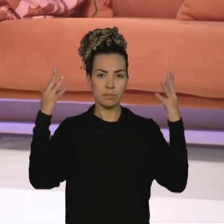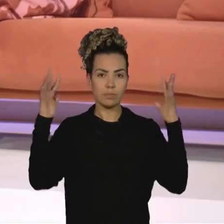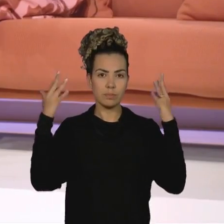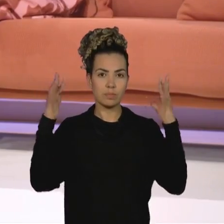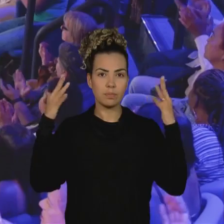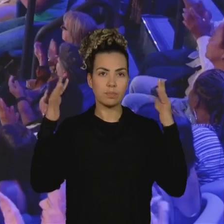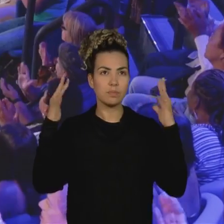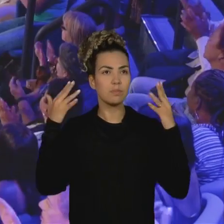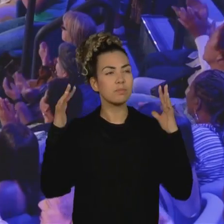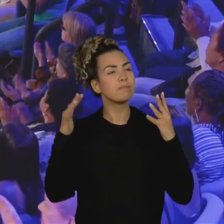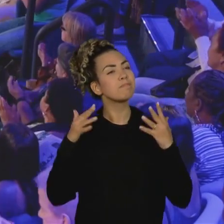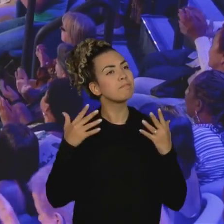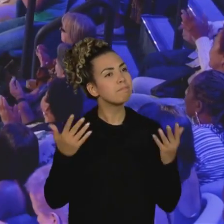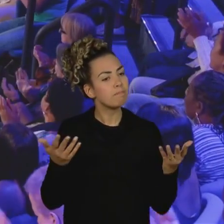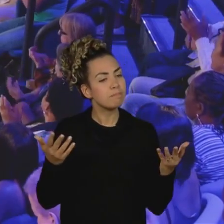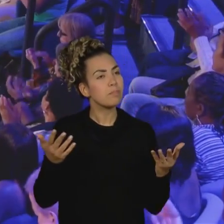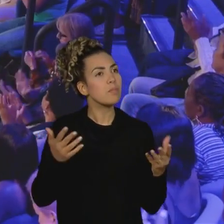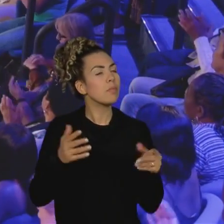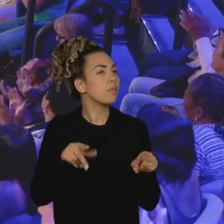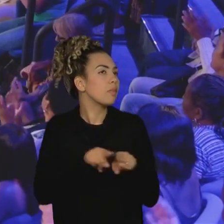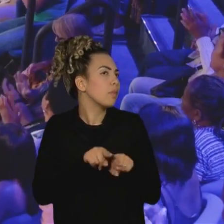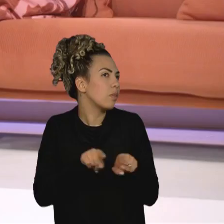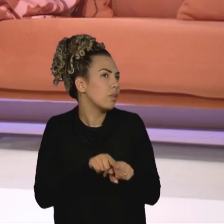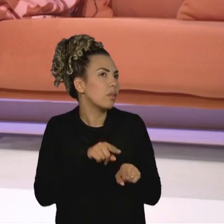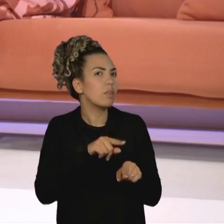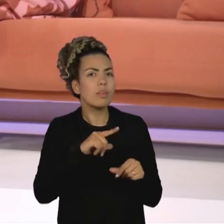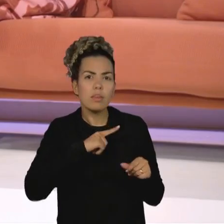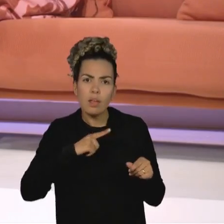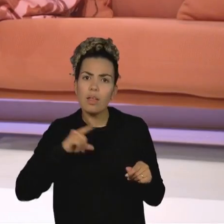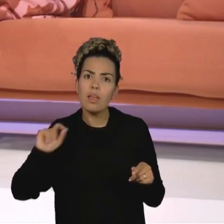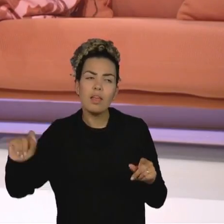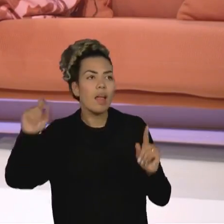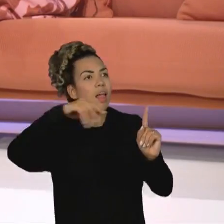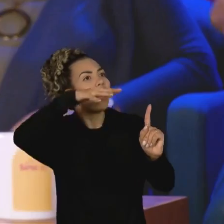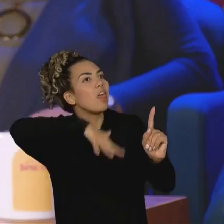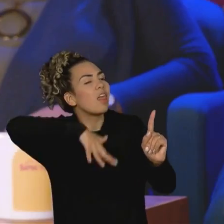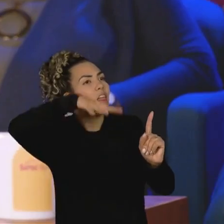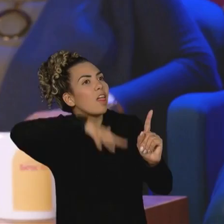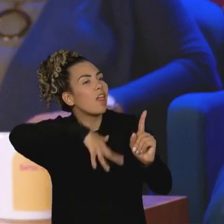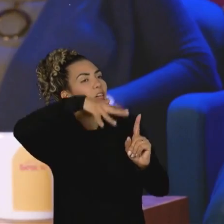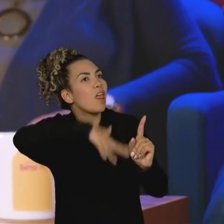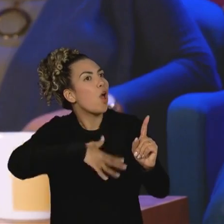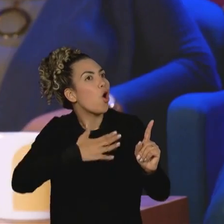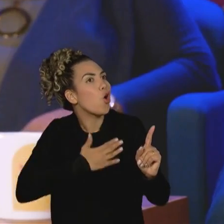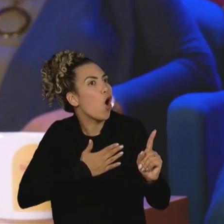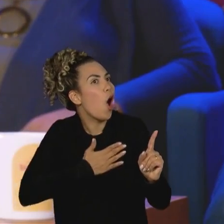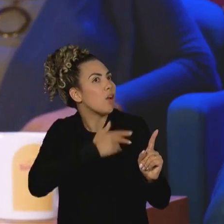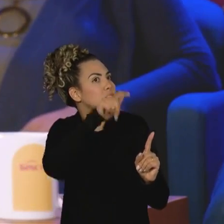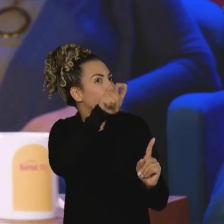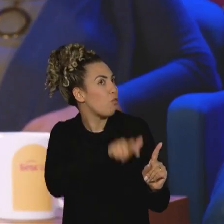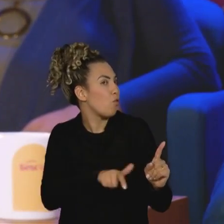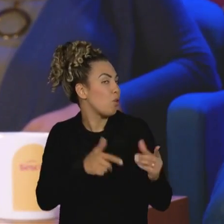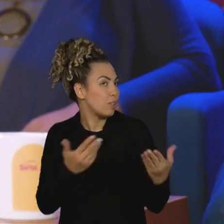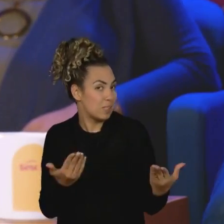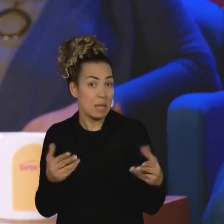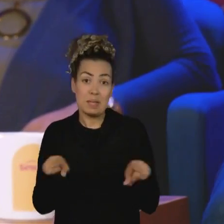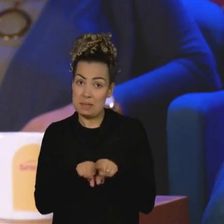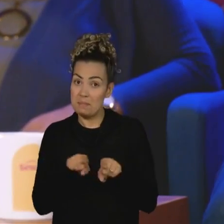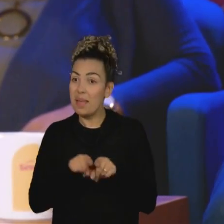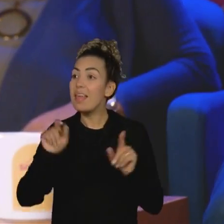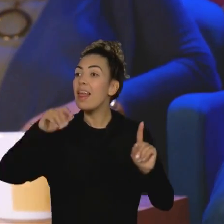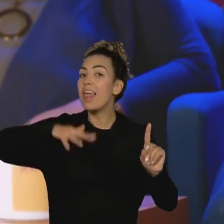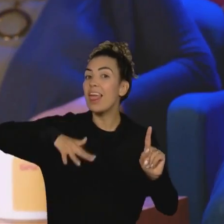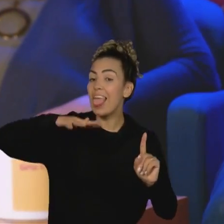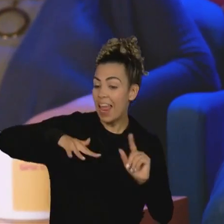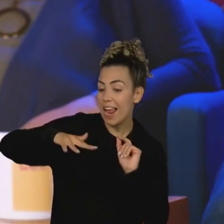Poca, você tem muitos fãs, admiradores, muitas pessoas que gostam de você. E a gente escolheu uma dessas pessoas para